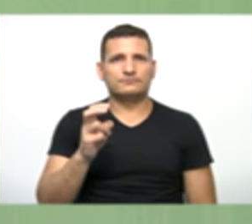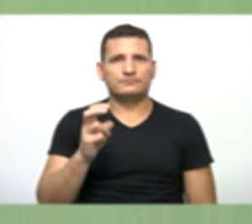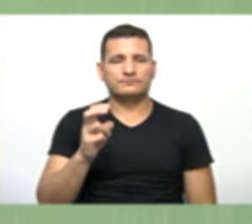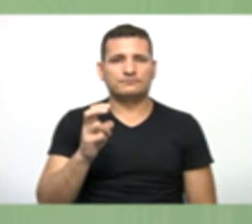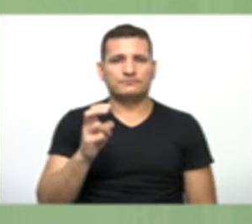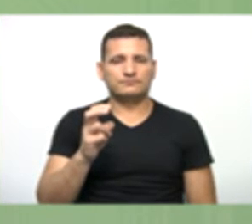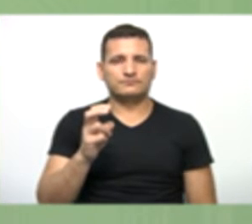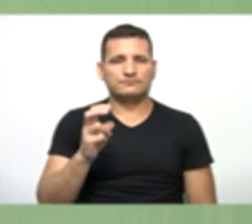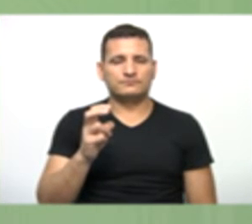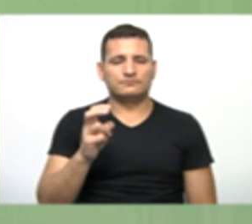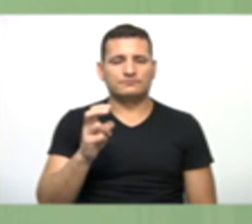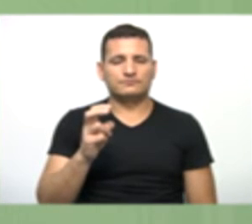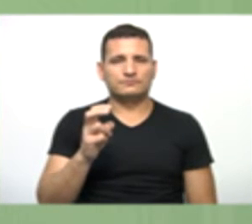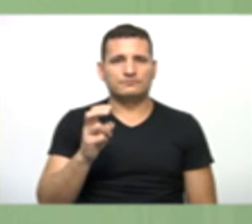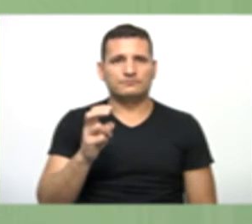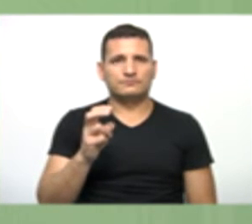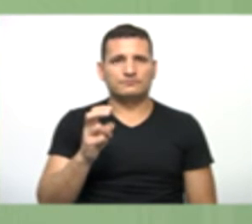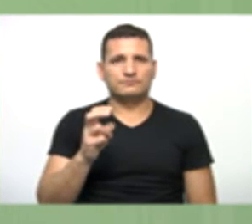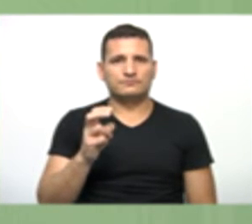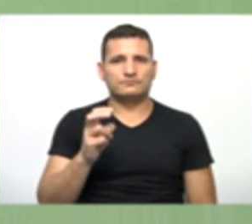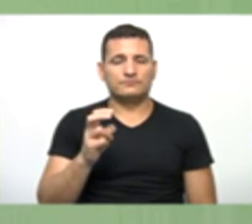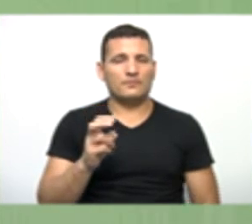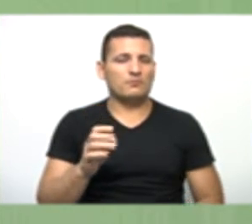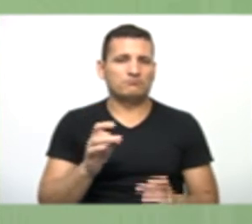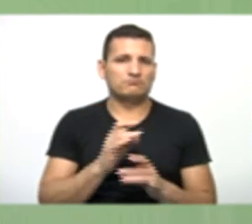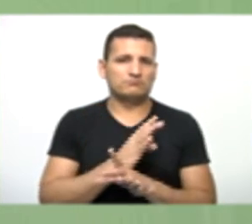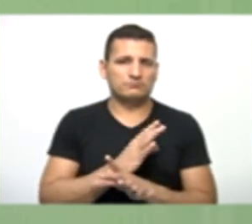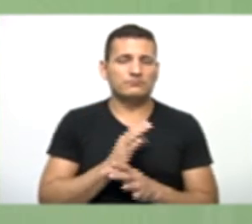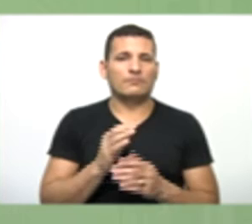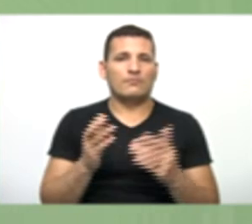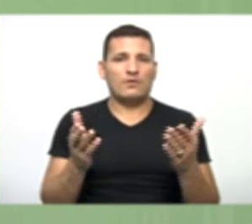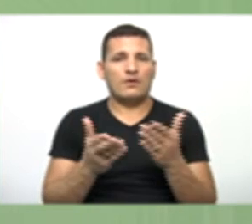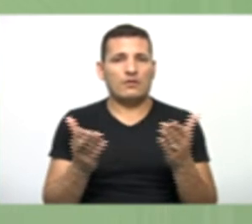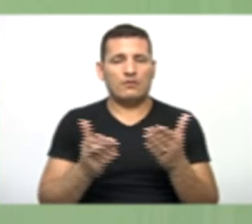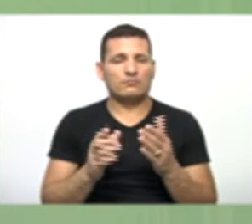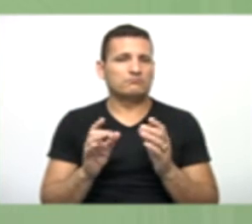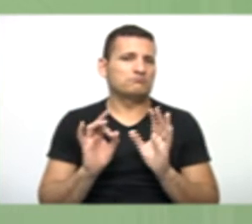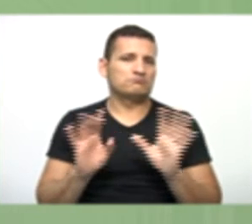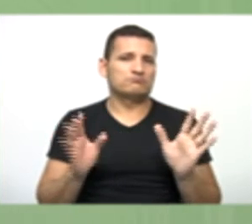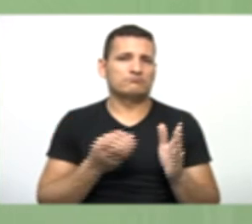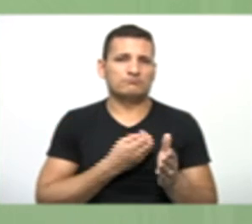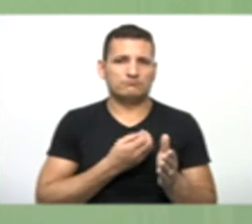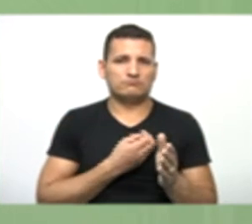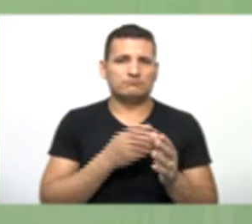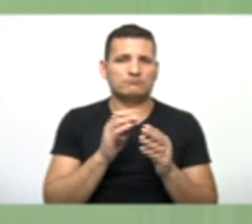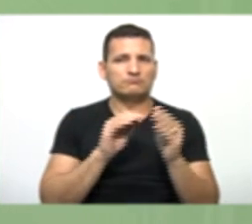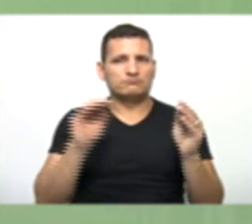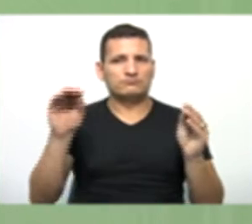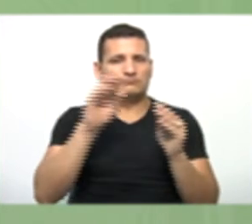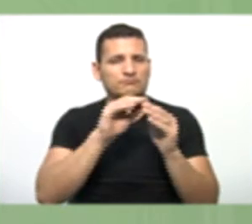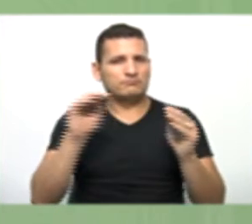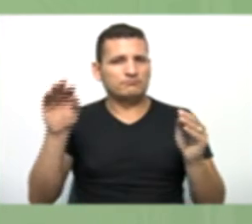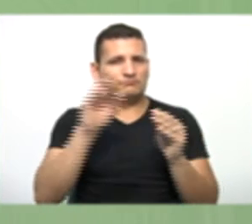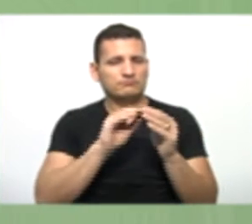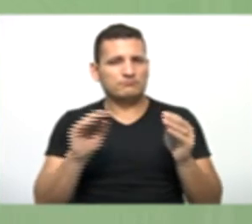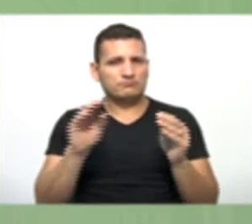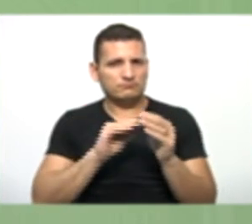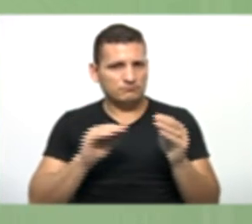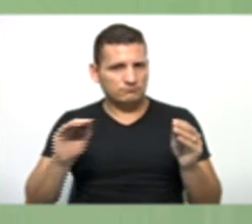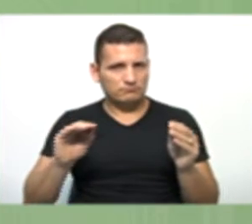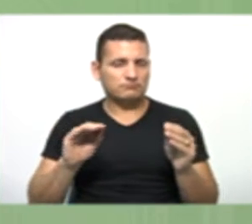0,05. Pronto. Feito isso, você vai substituir todas as informações